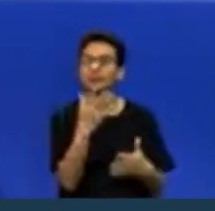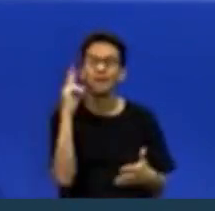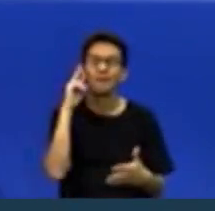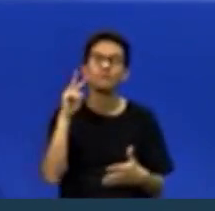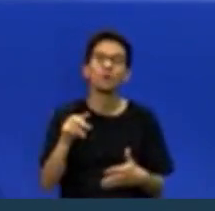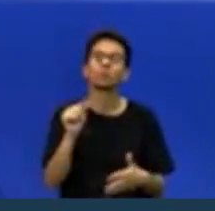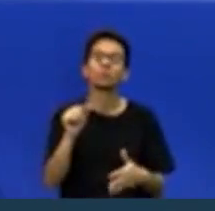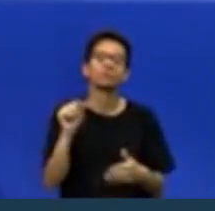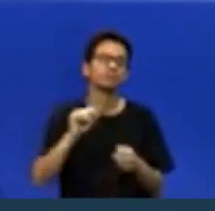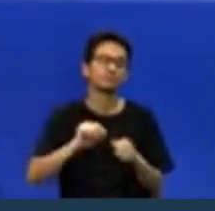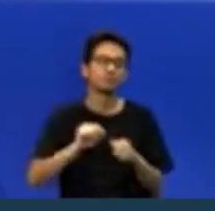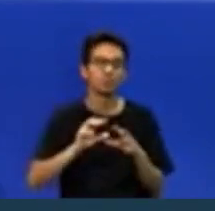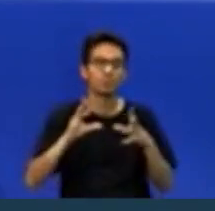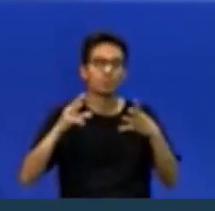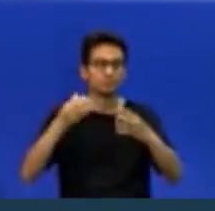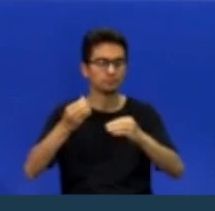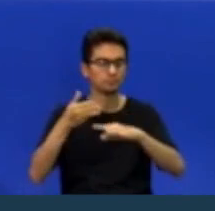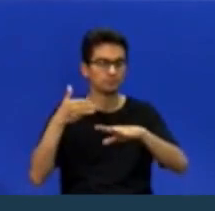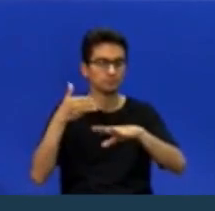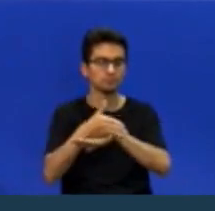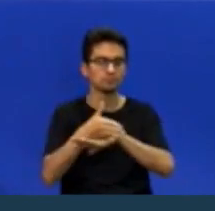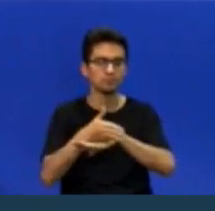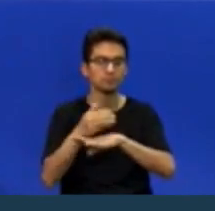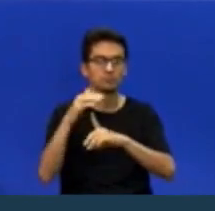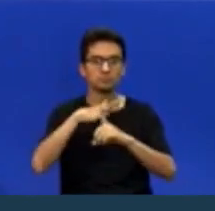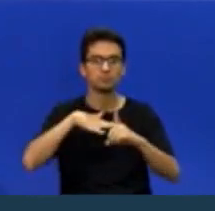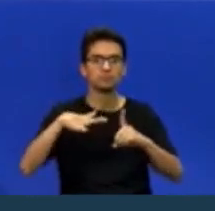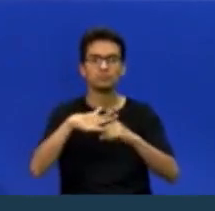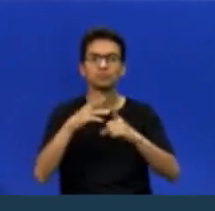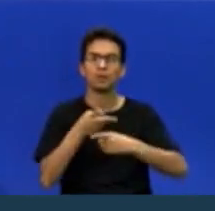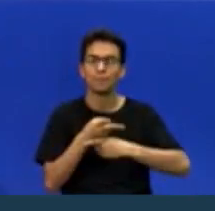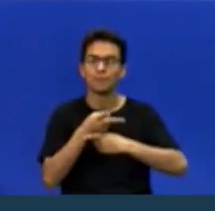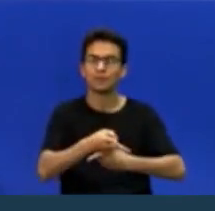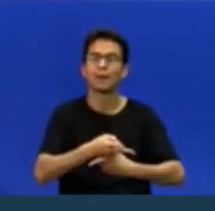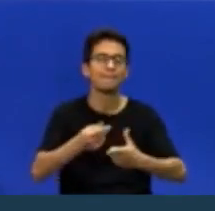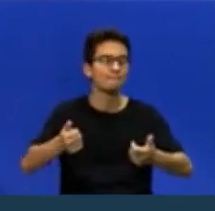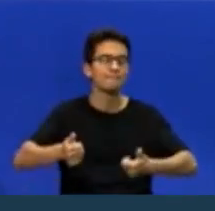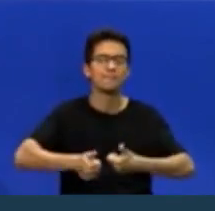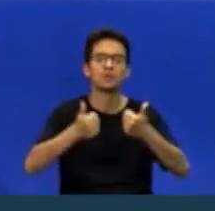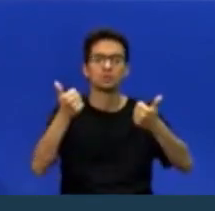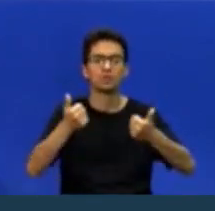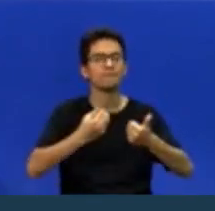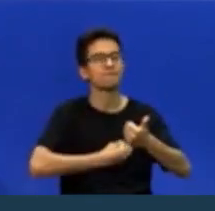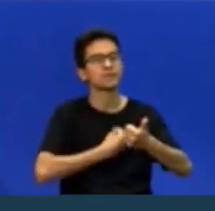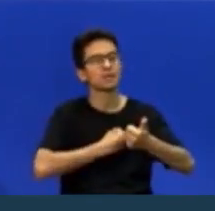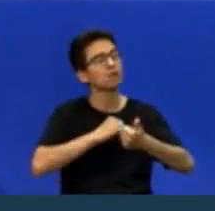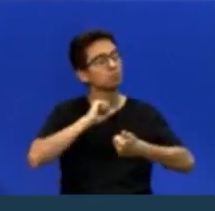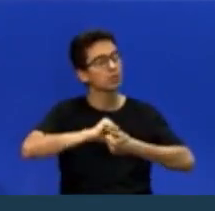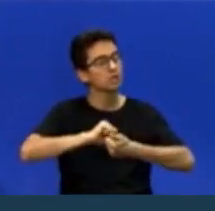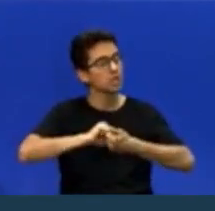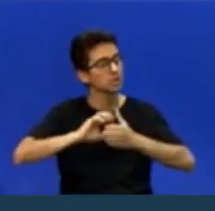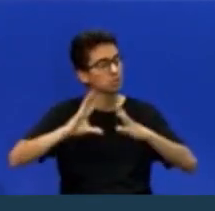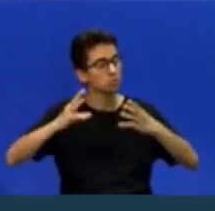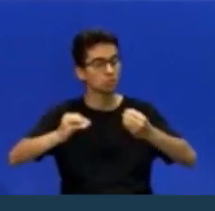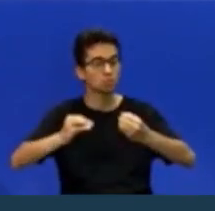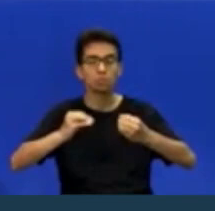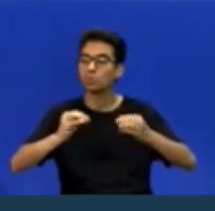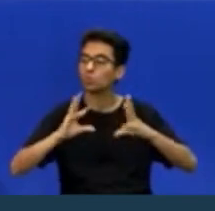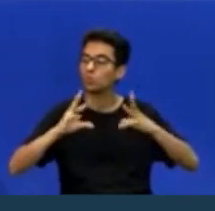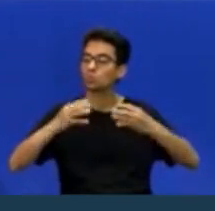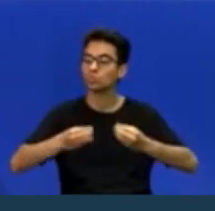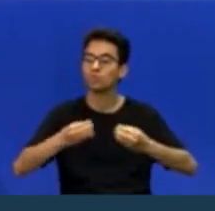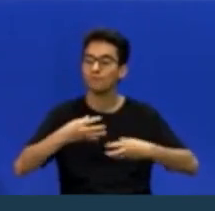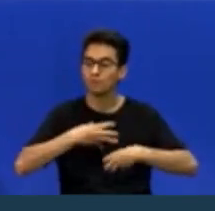a trazer ações voltadas para essas populações, buscando uma melhoria na condição de vida dessas populações e a manutenção do